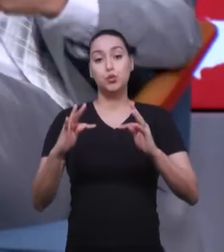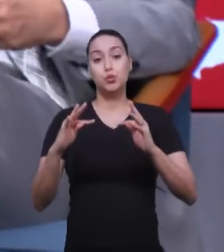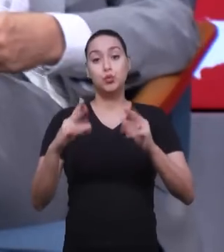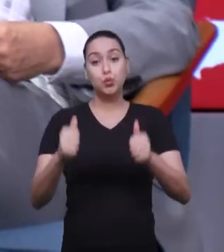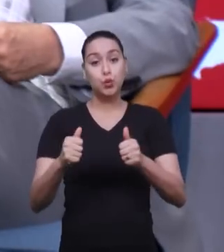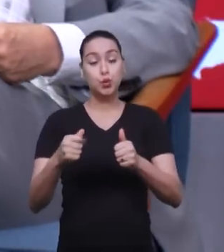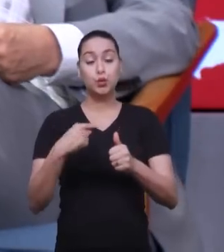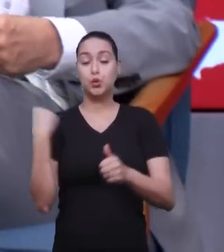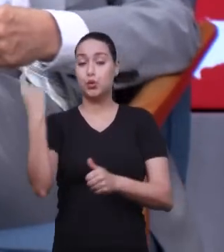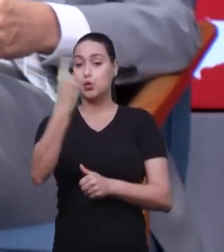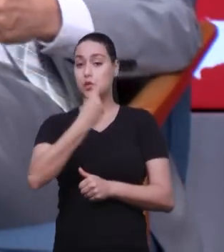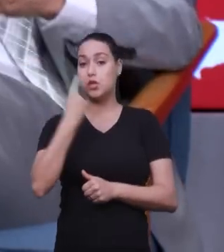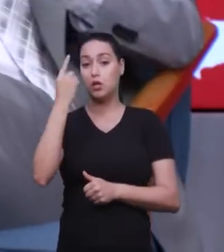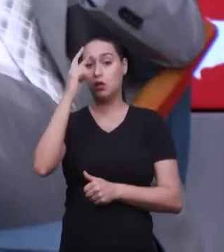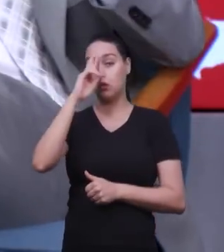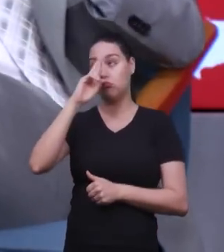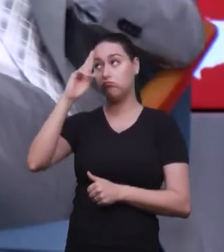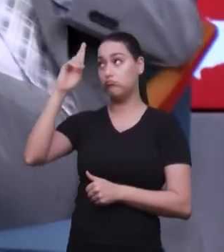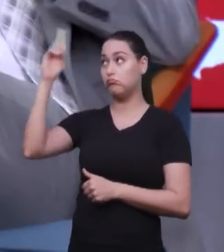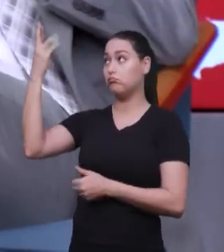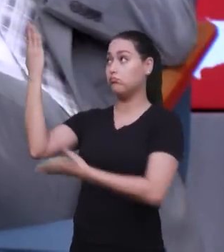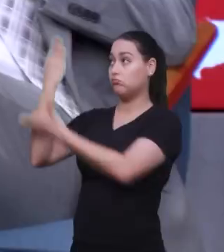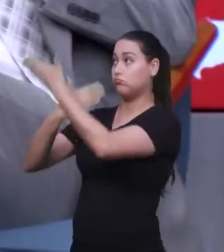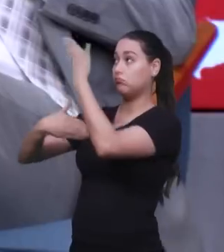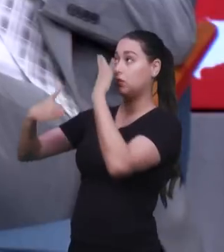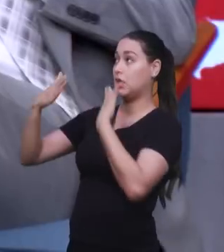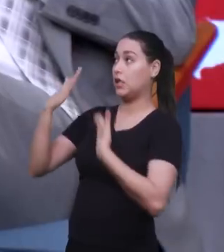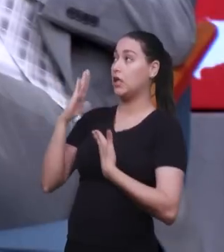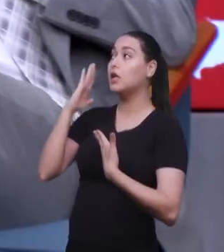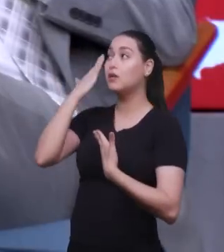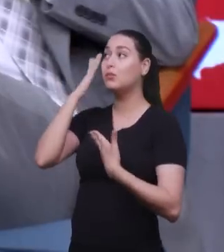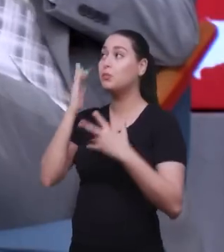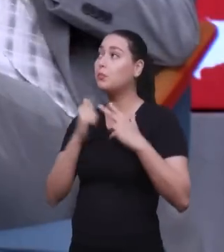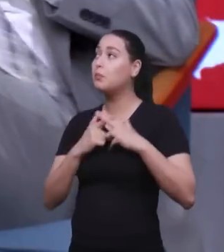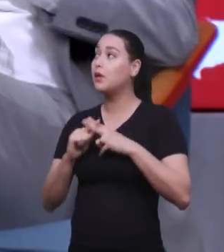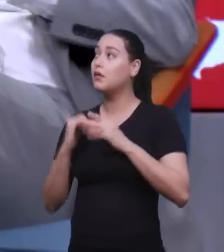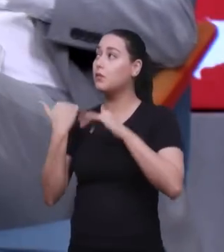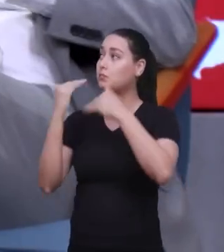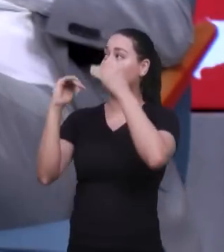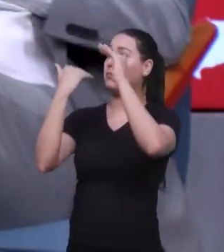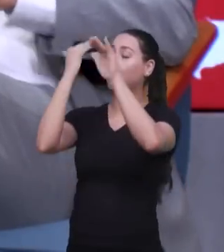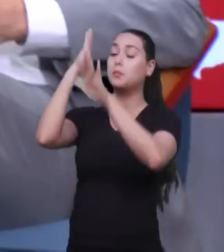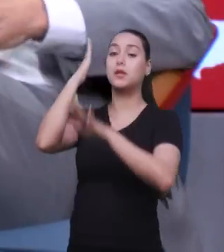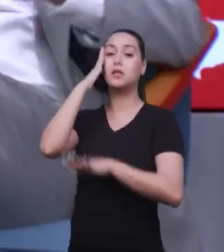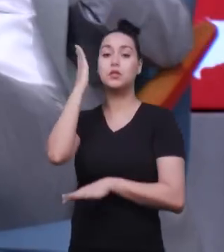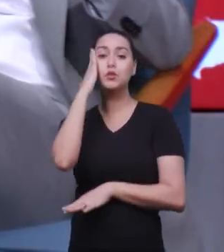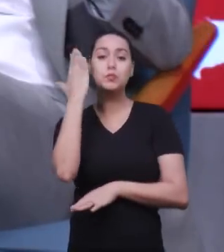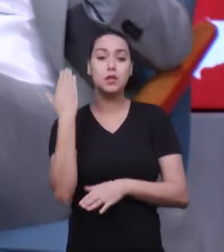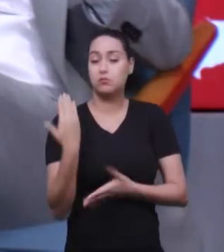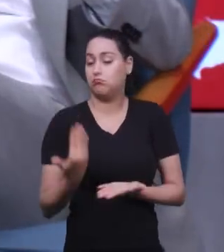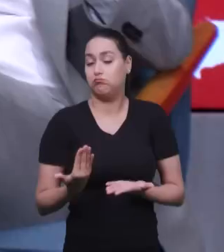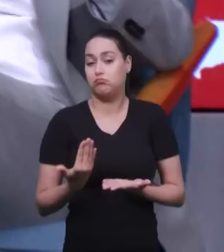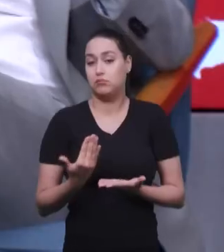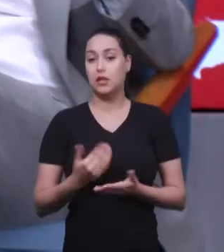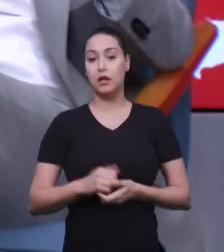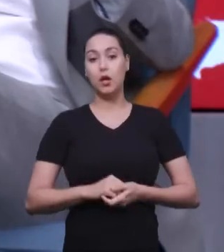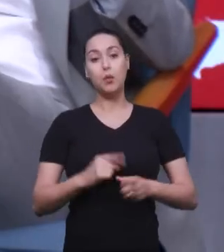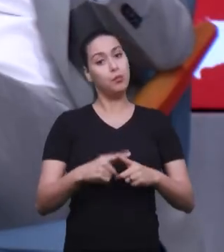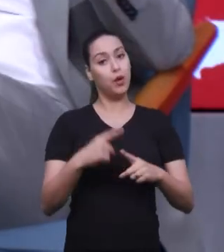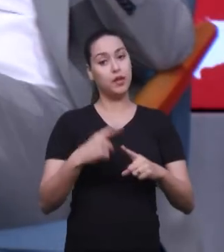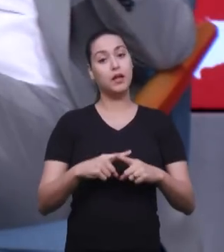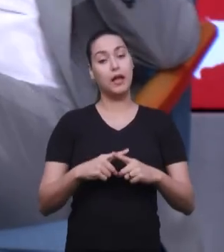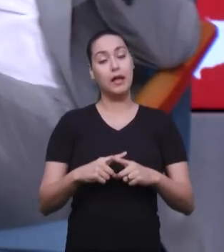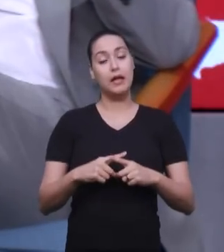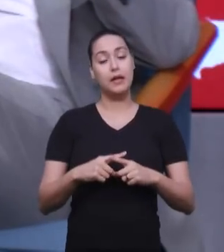feito conosco é aperfeiçoar o nosso entendimento, não é? Como todos os nossos irmãos que assistem, mesmo